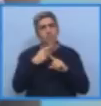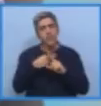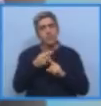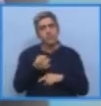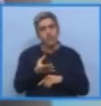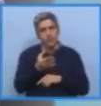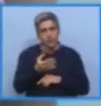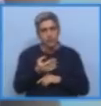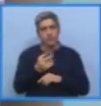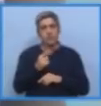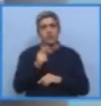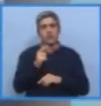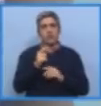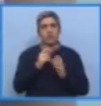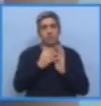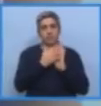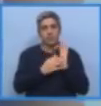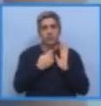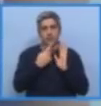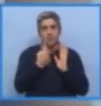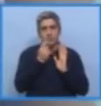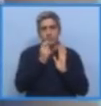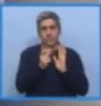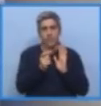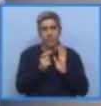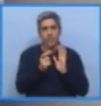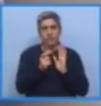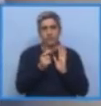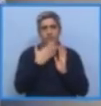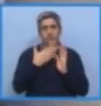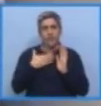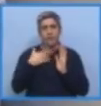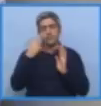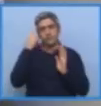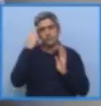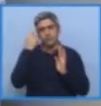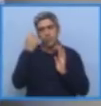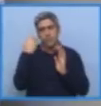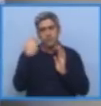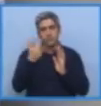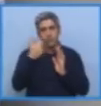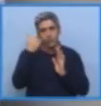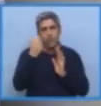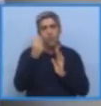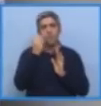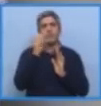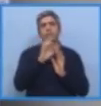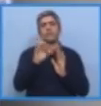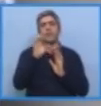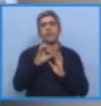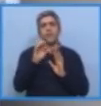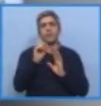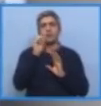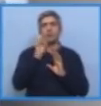tem aqui uma palavra que nos leva a compreender de que forma é